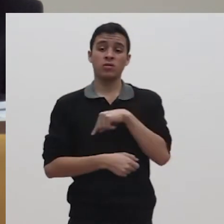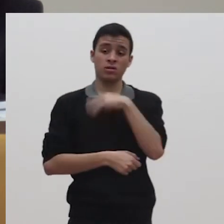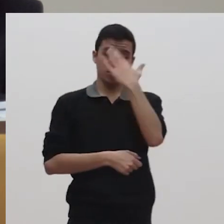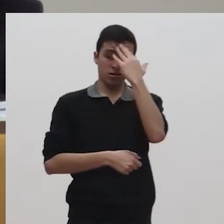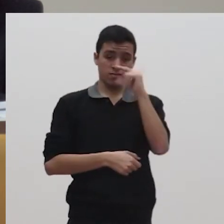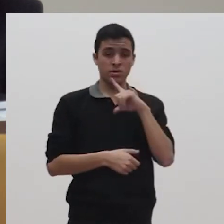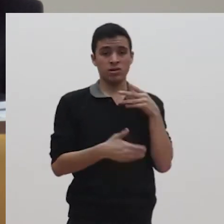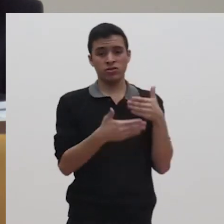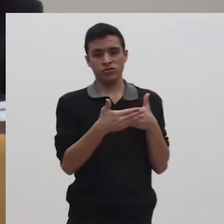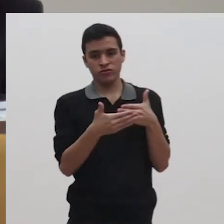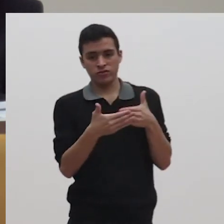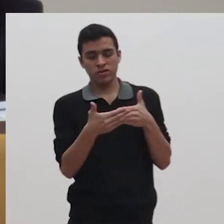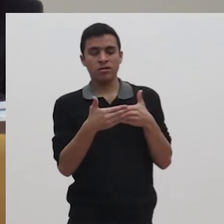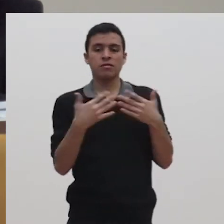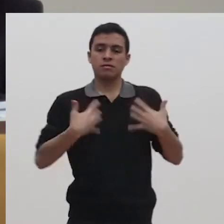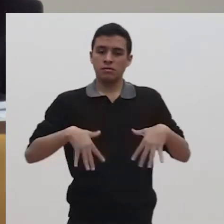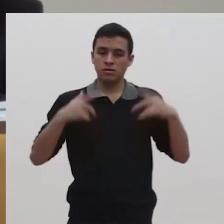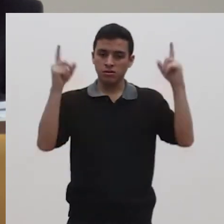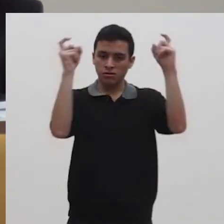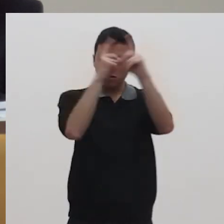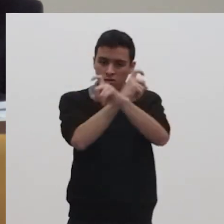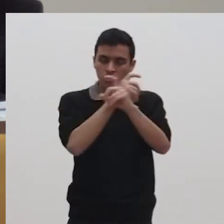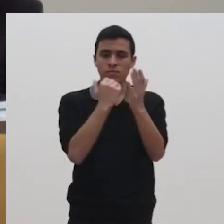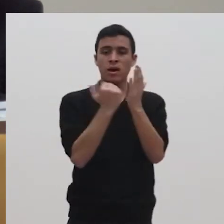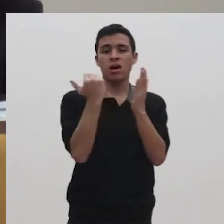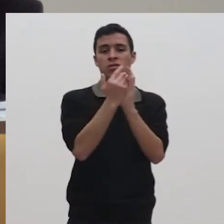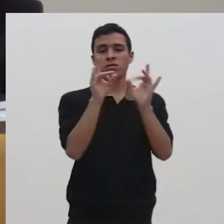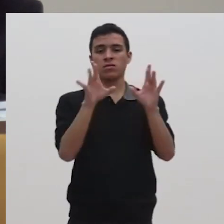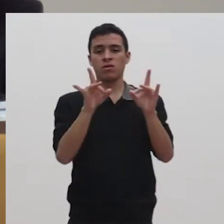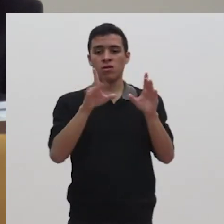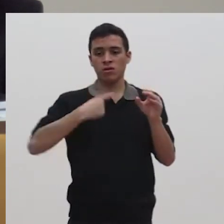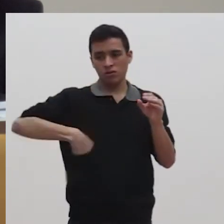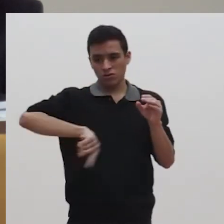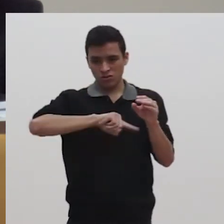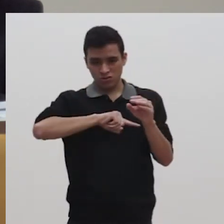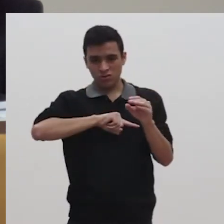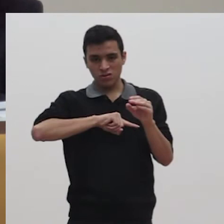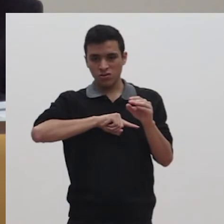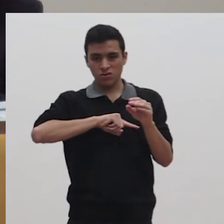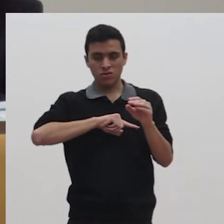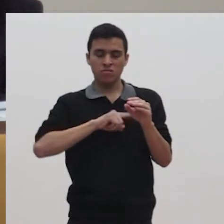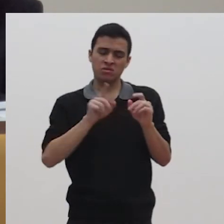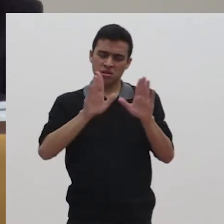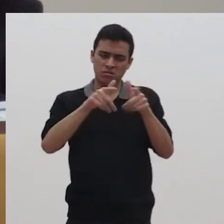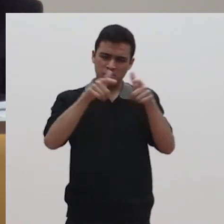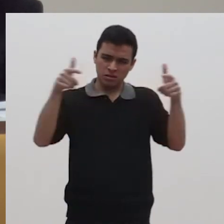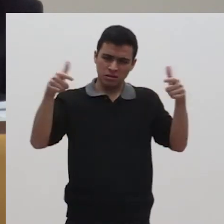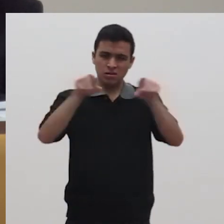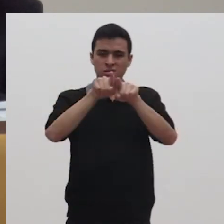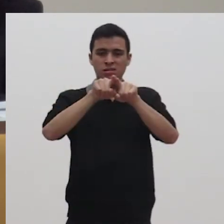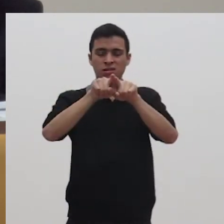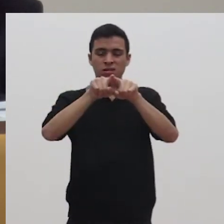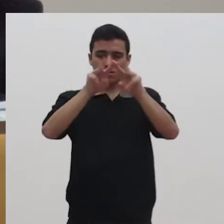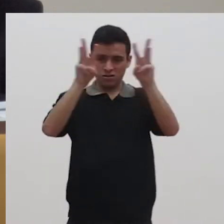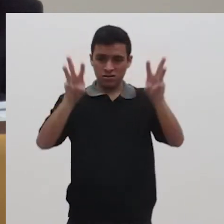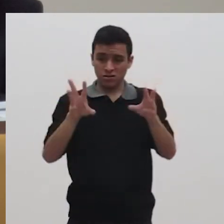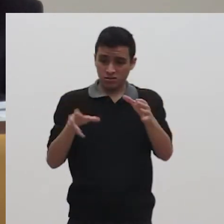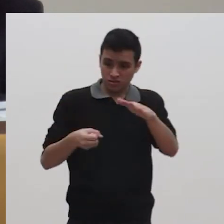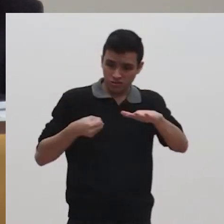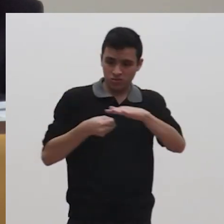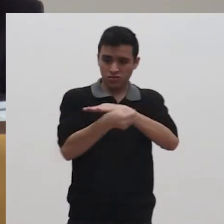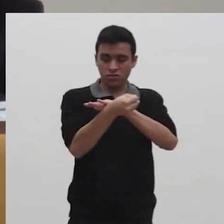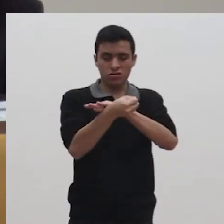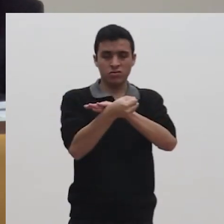das dificuldades que temos, mais do que também no nosso... já ampliamos isso, a universidade já incluiu